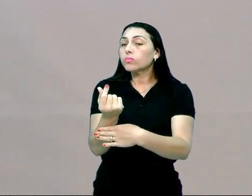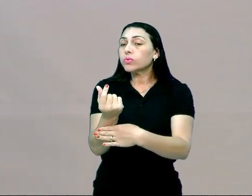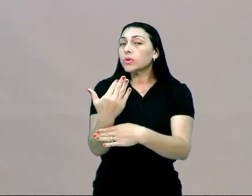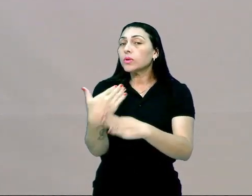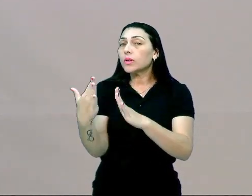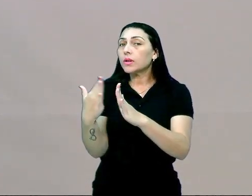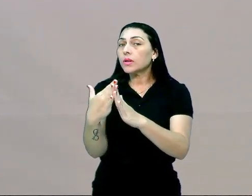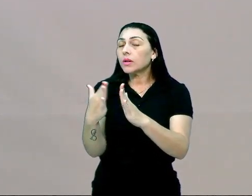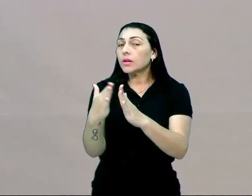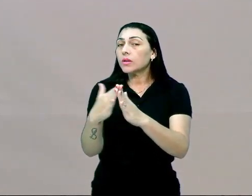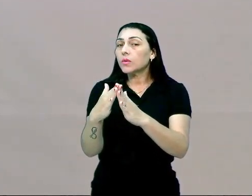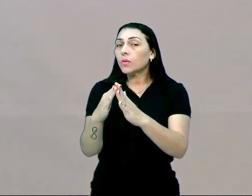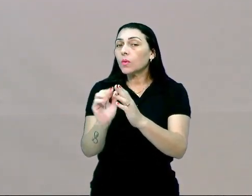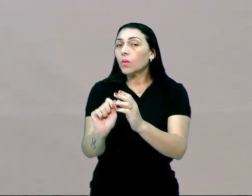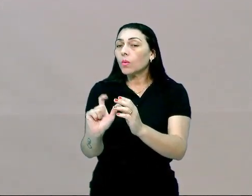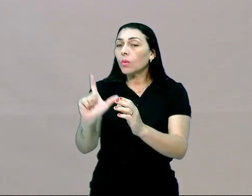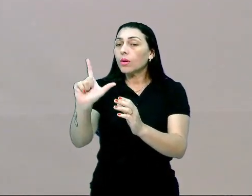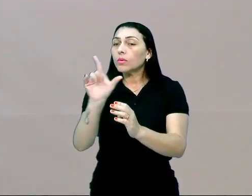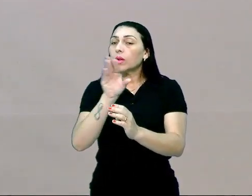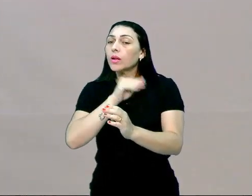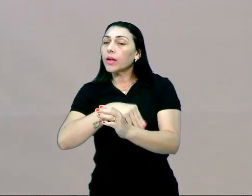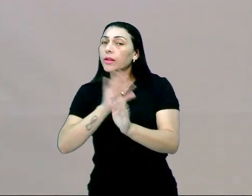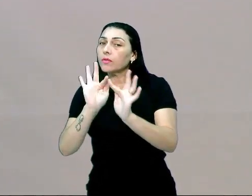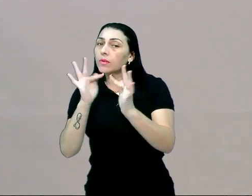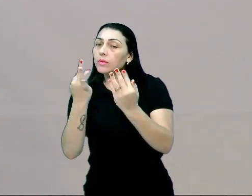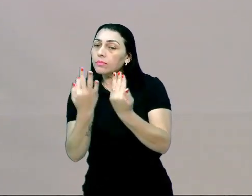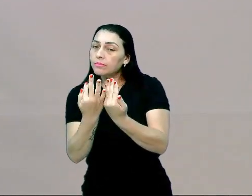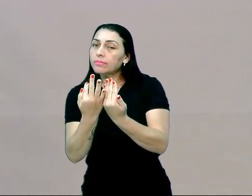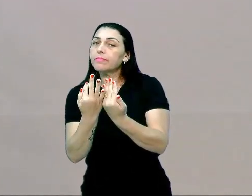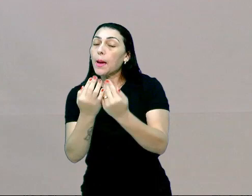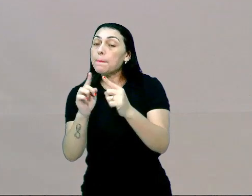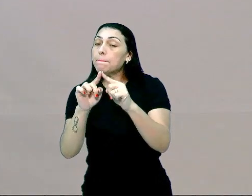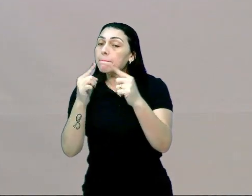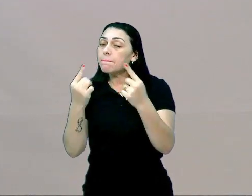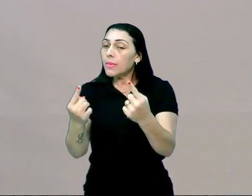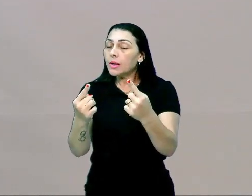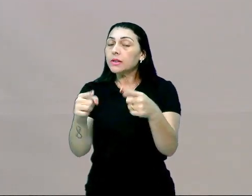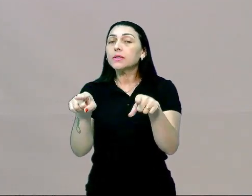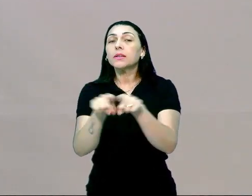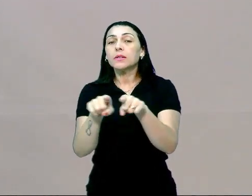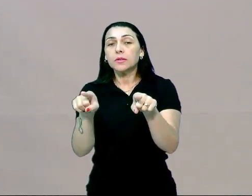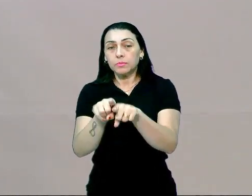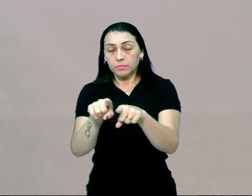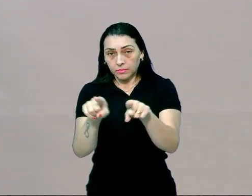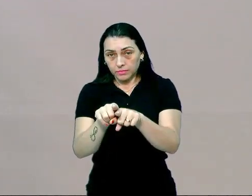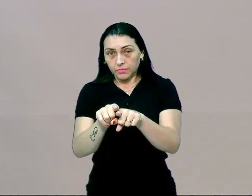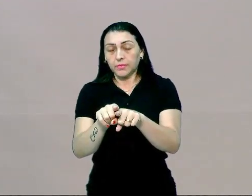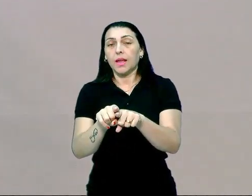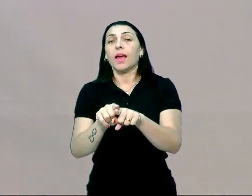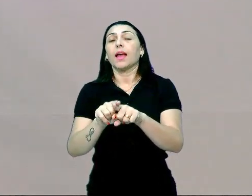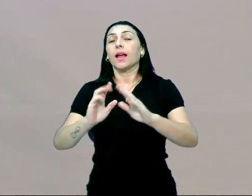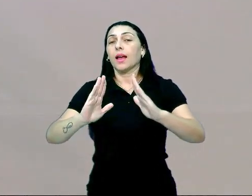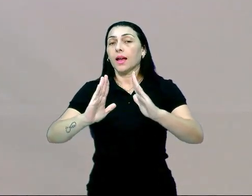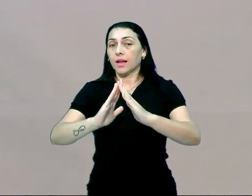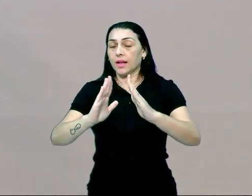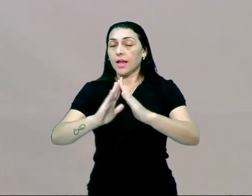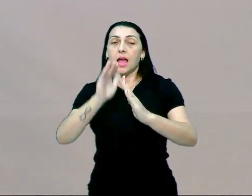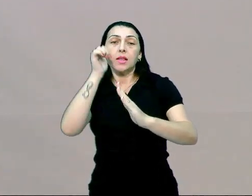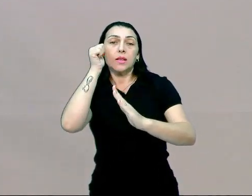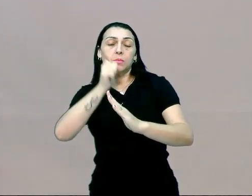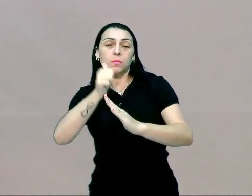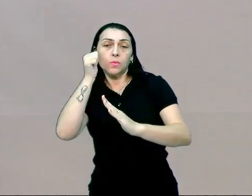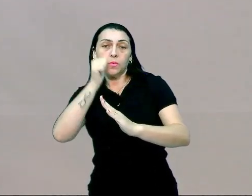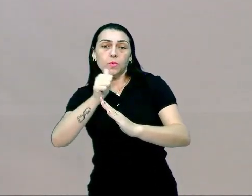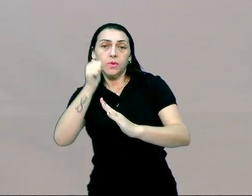finanças, com o aumento da renda familiar, mas em muitos lares as